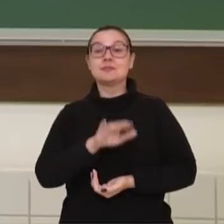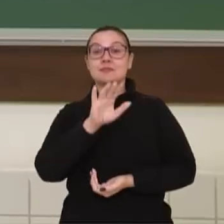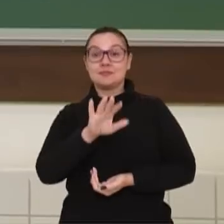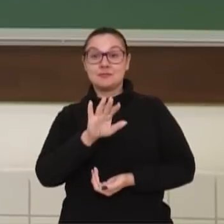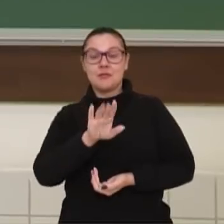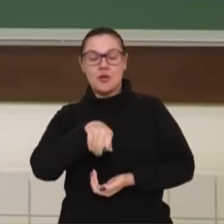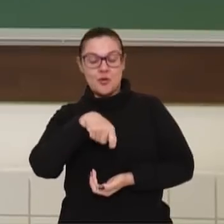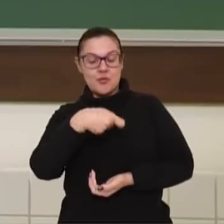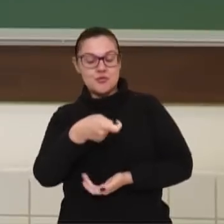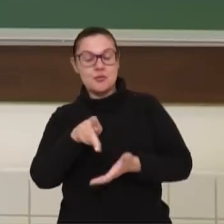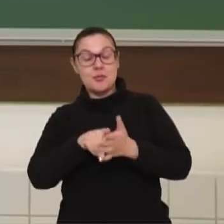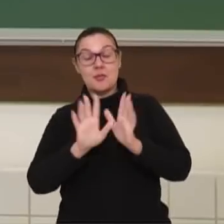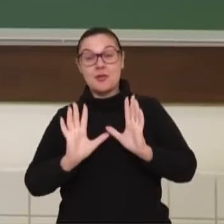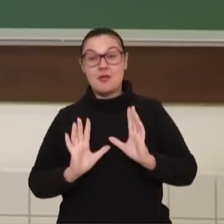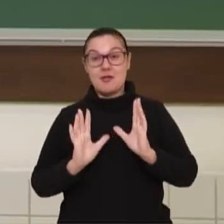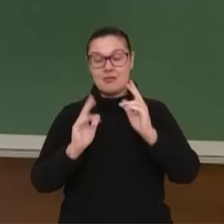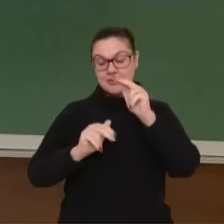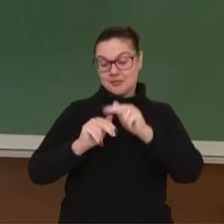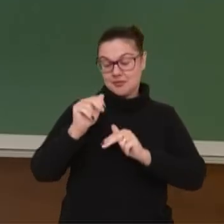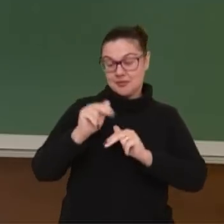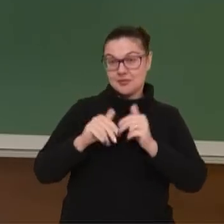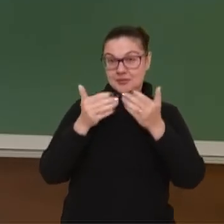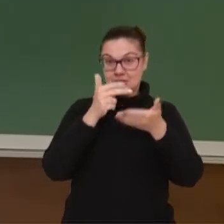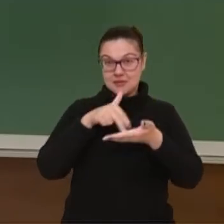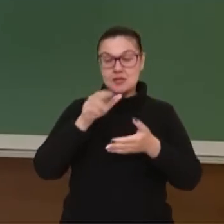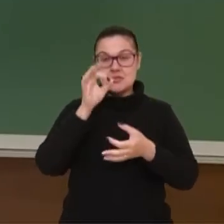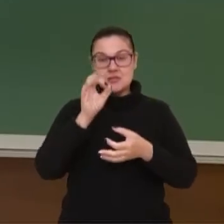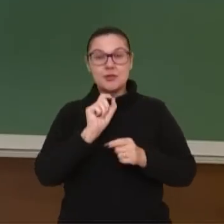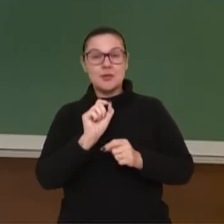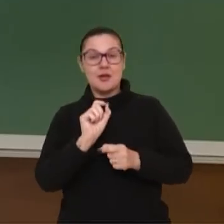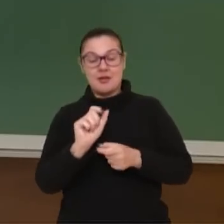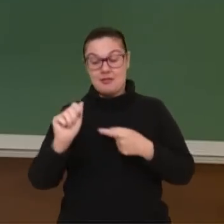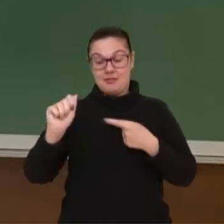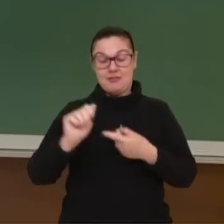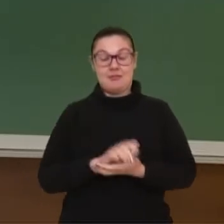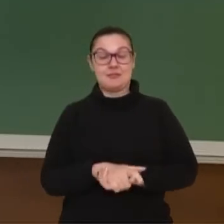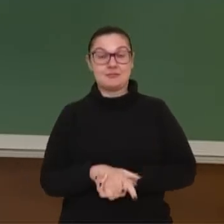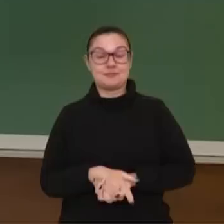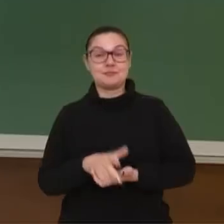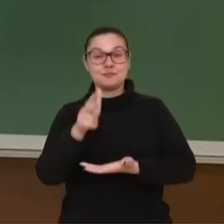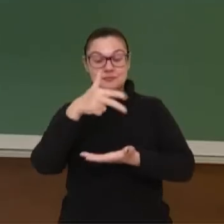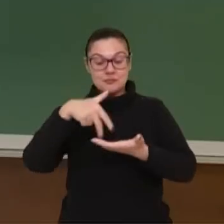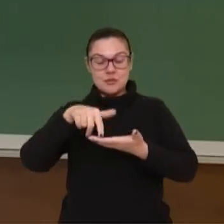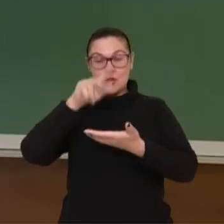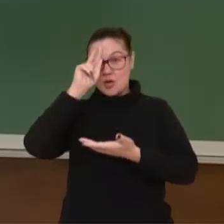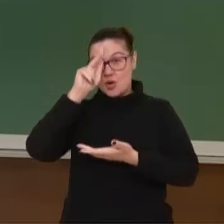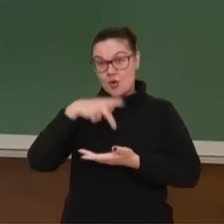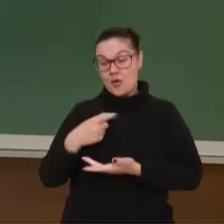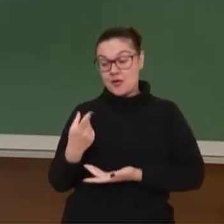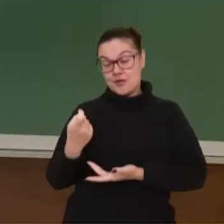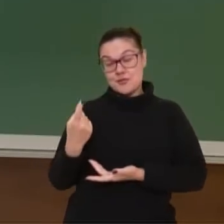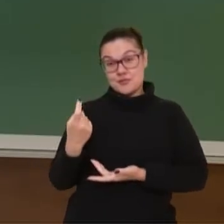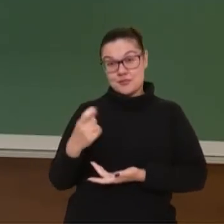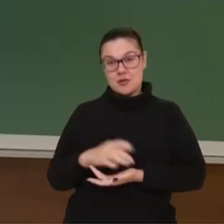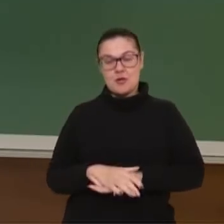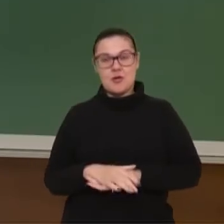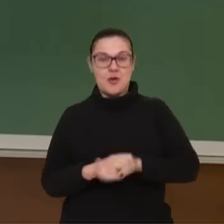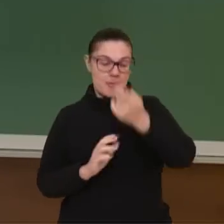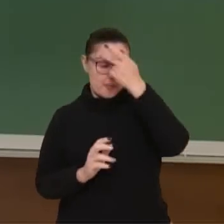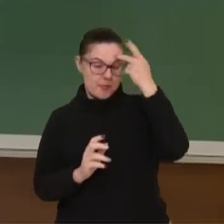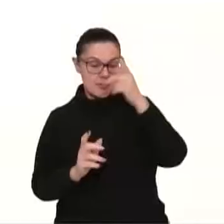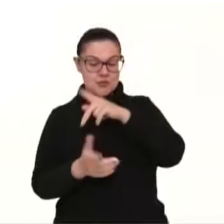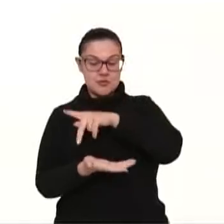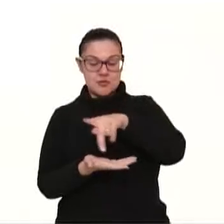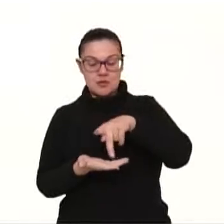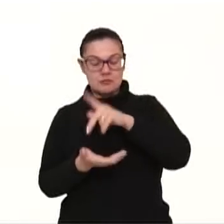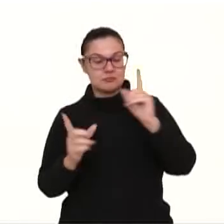Então, sobre a dança quadrilha, é correto afirmar que, alternativa A, é uma dança individual, onde os dançarinos